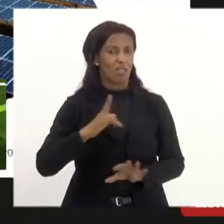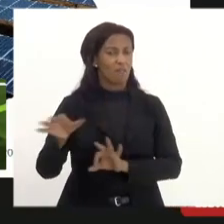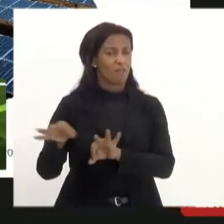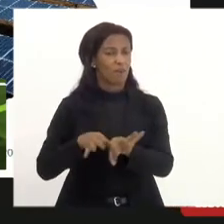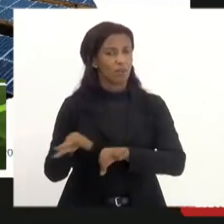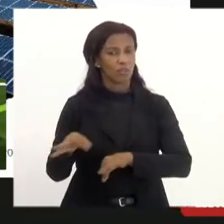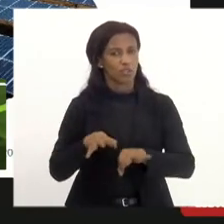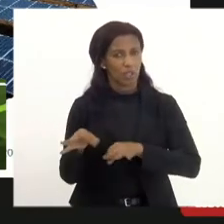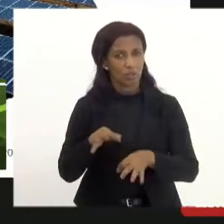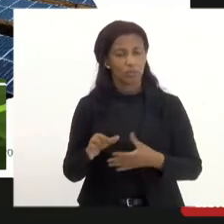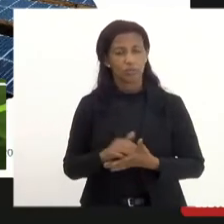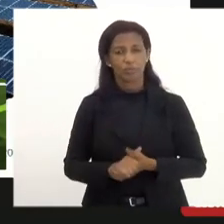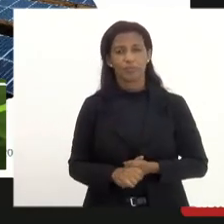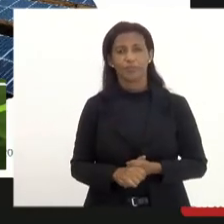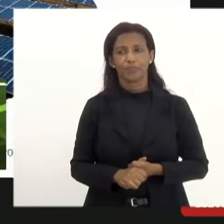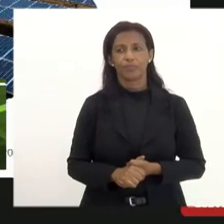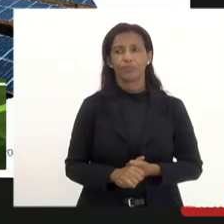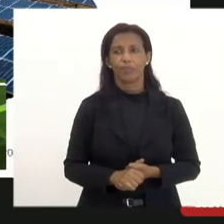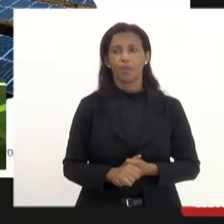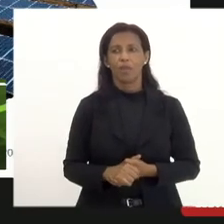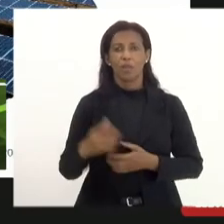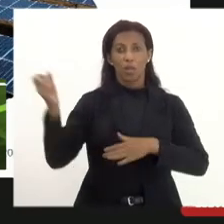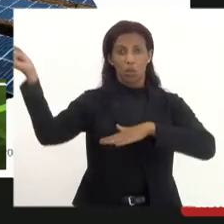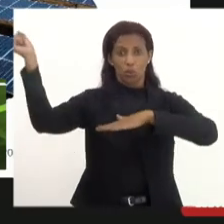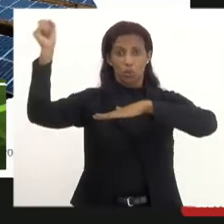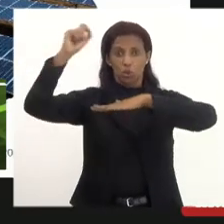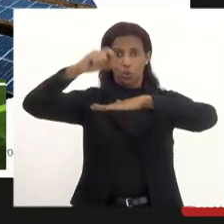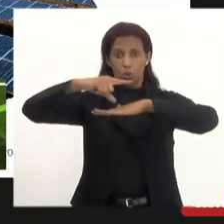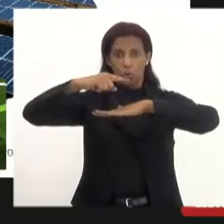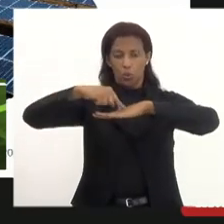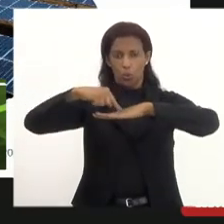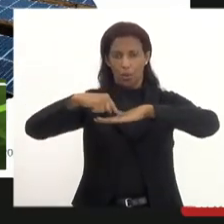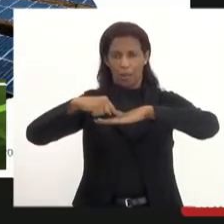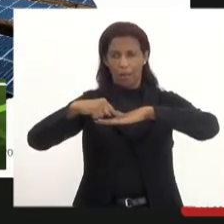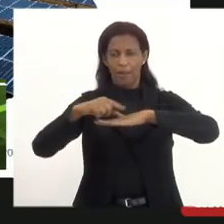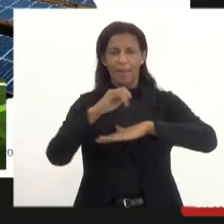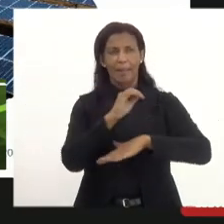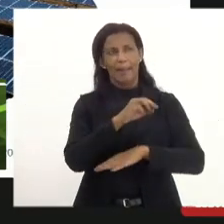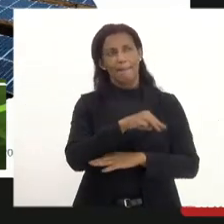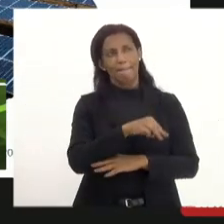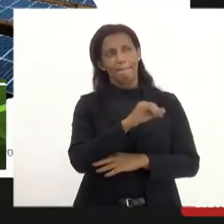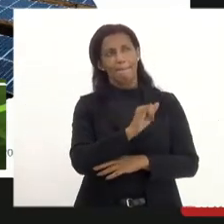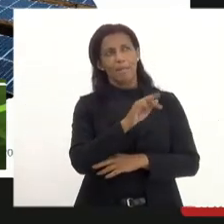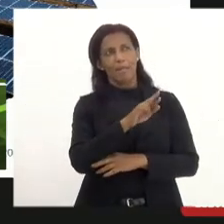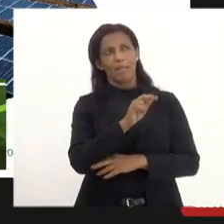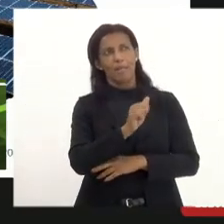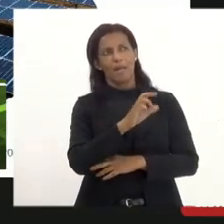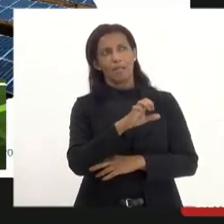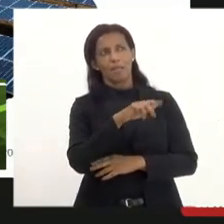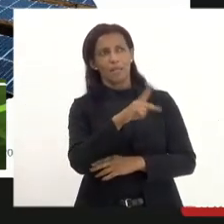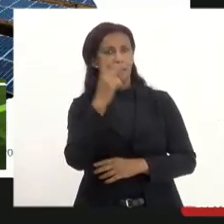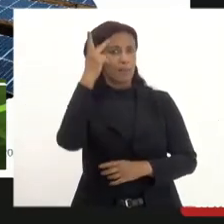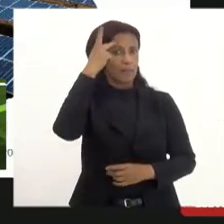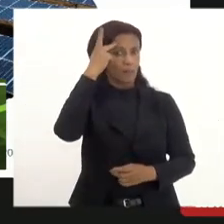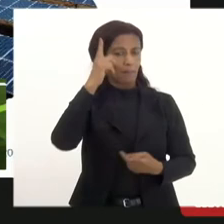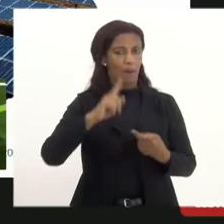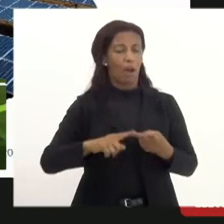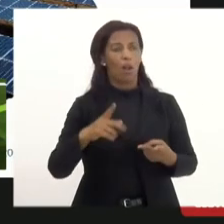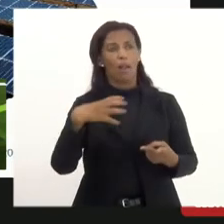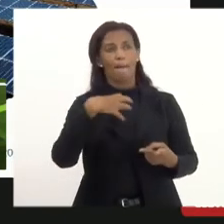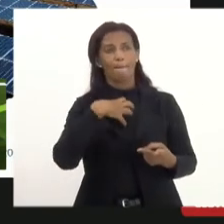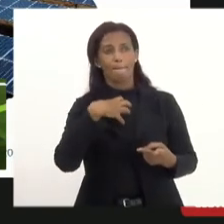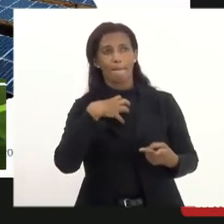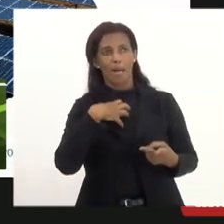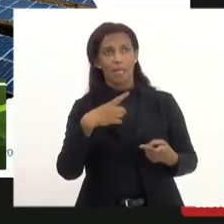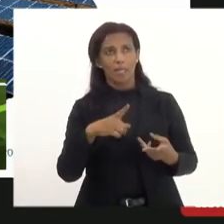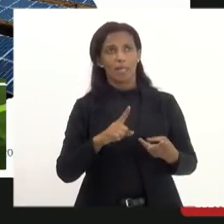projetos de solar em Dracena, no interior de São Paulo, e na Bahia, em Bom Jesus